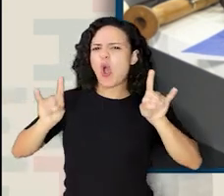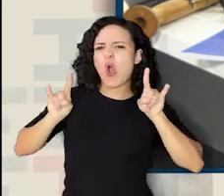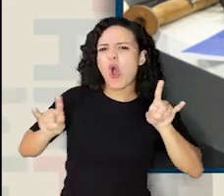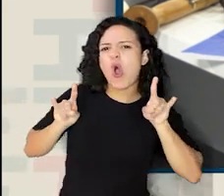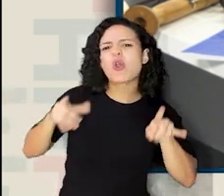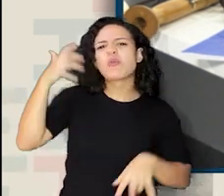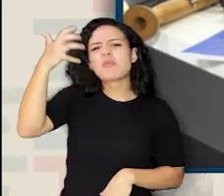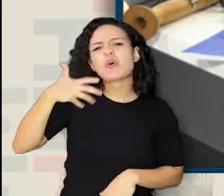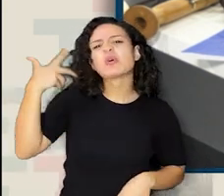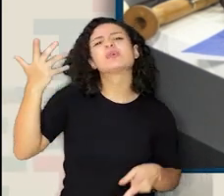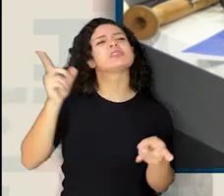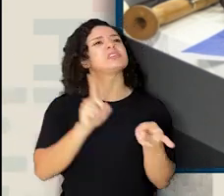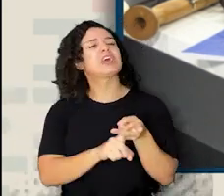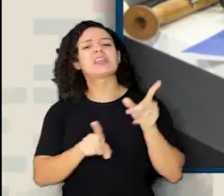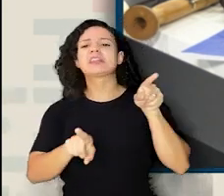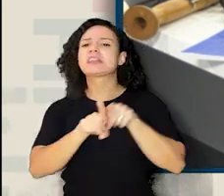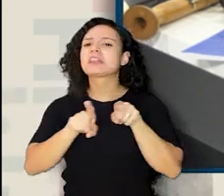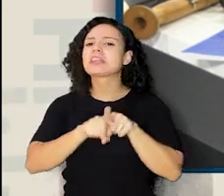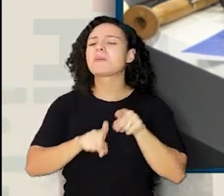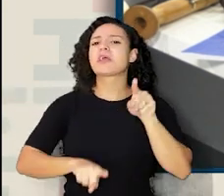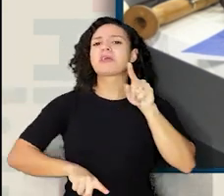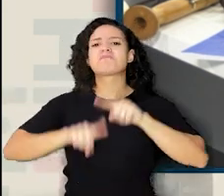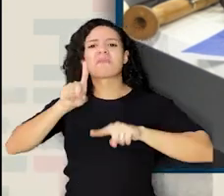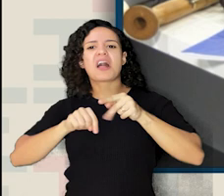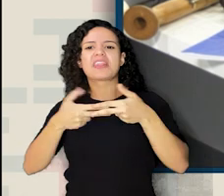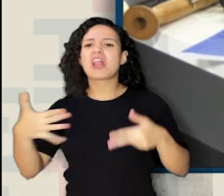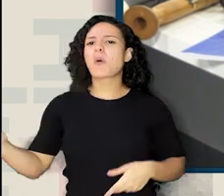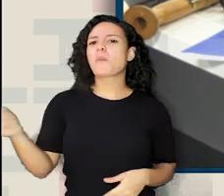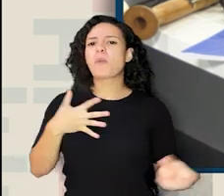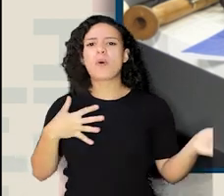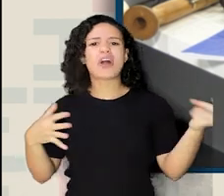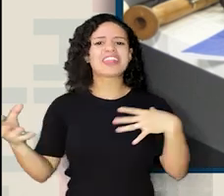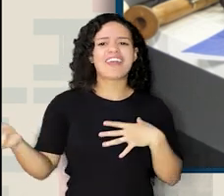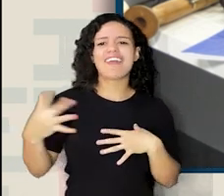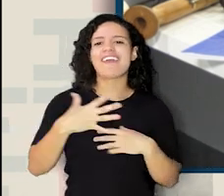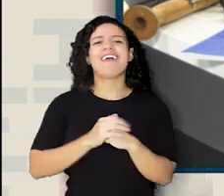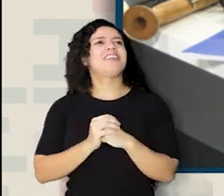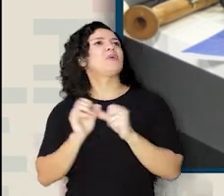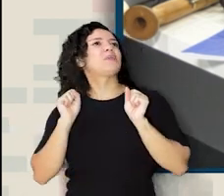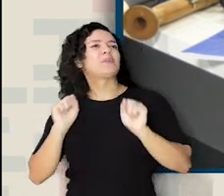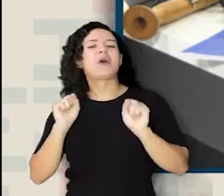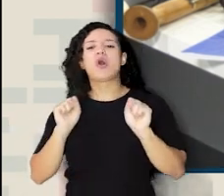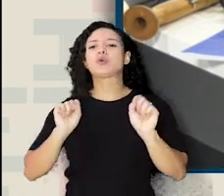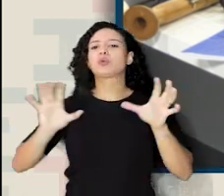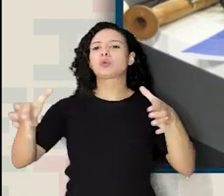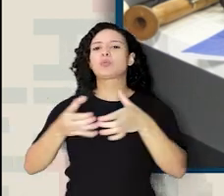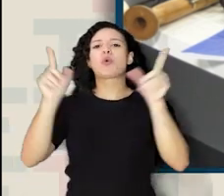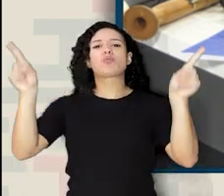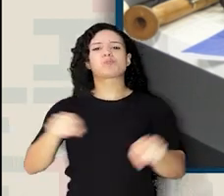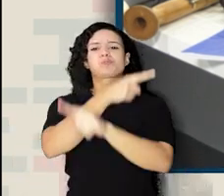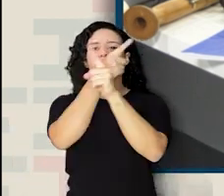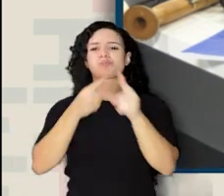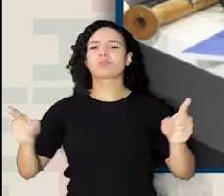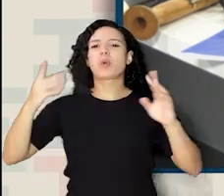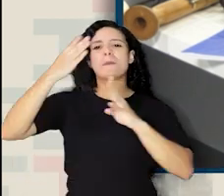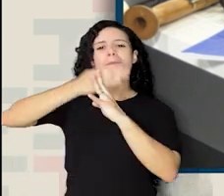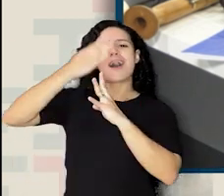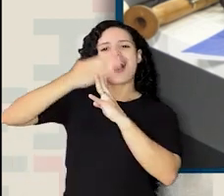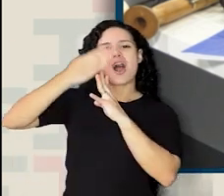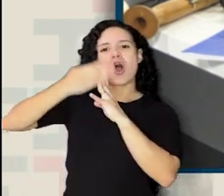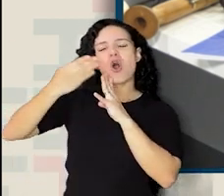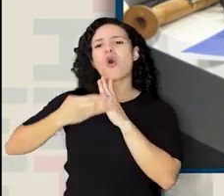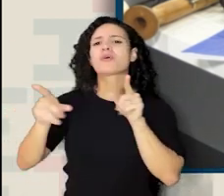numa banda de rock, você pode tocar ela com esses instrumentos modernos, você pode tocar numa